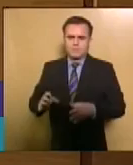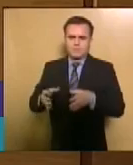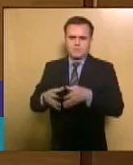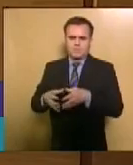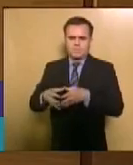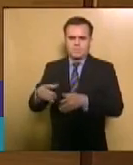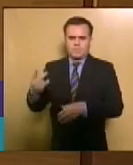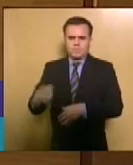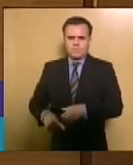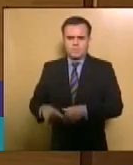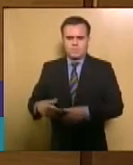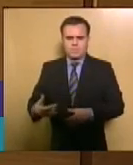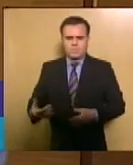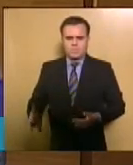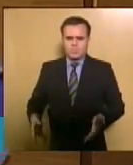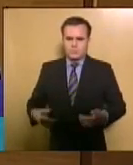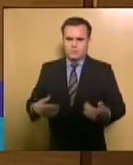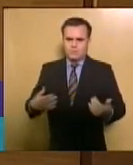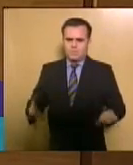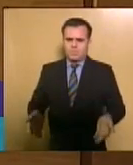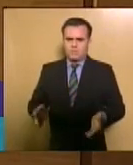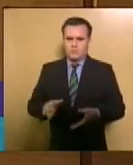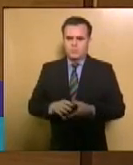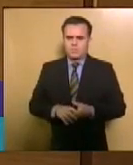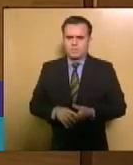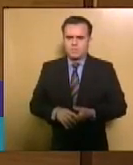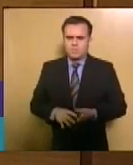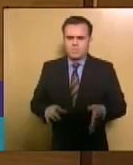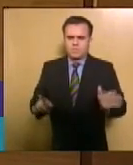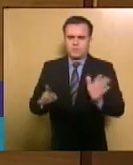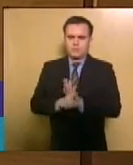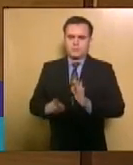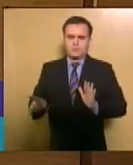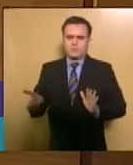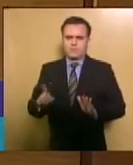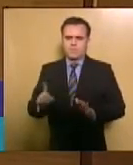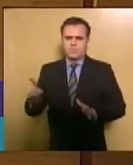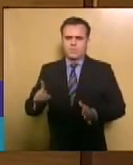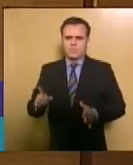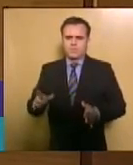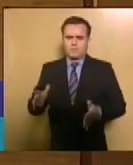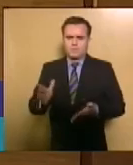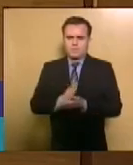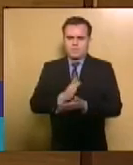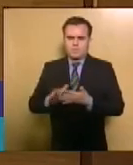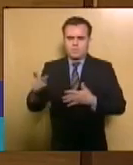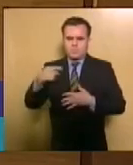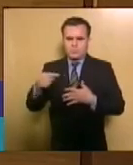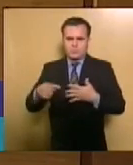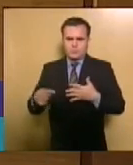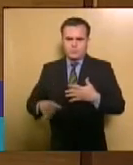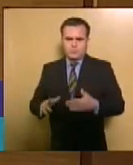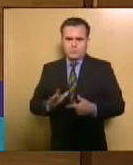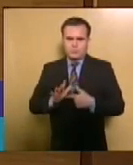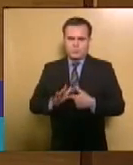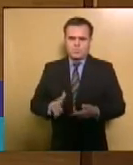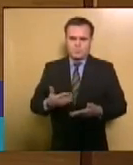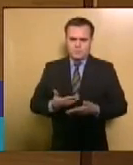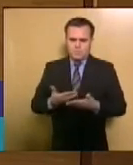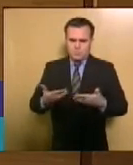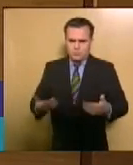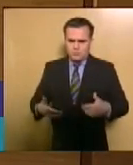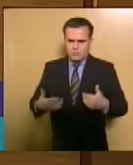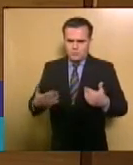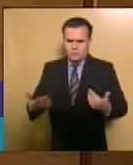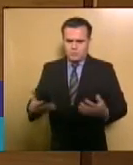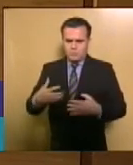estado e não seria pergunta mas sim alguns pontos positivos que a gente tem também apesar de dessa dor